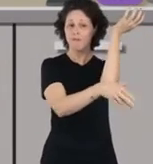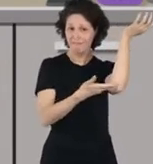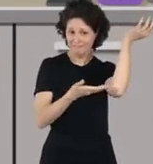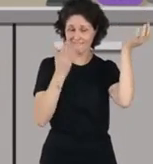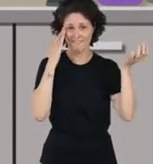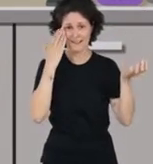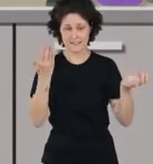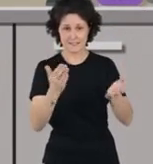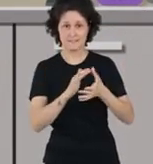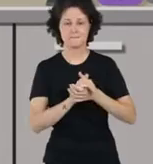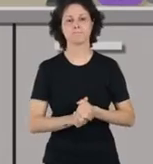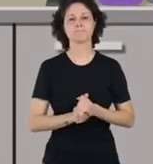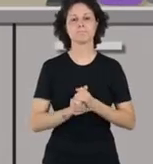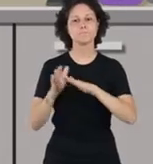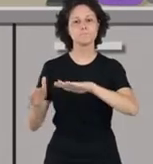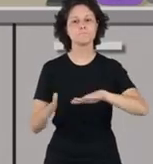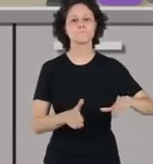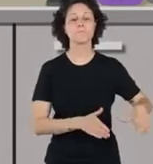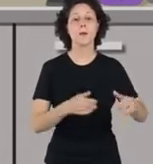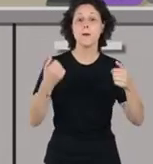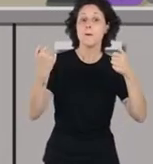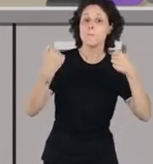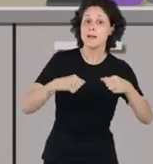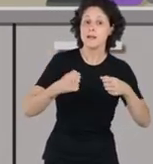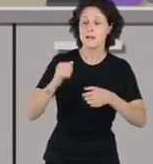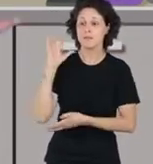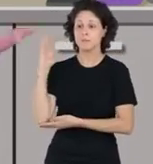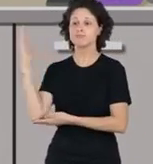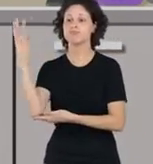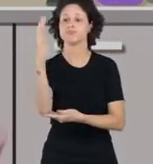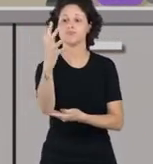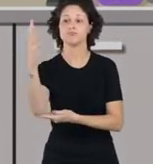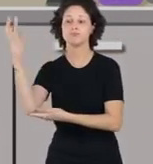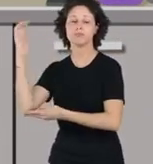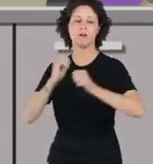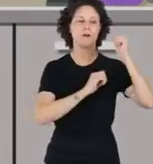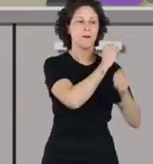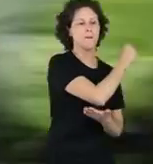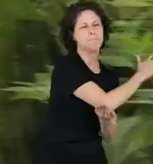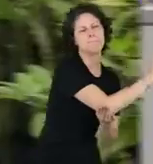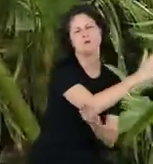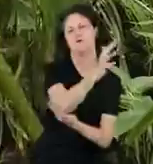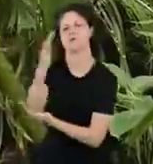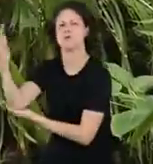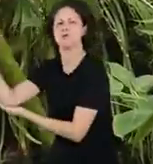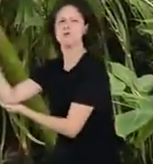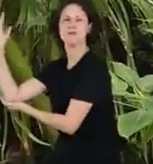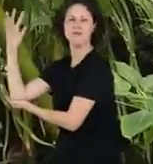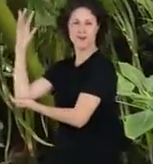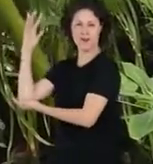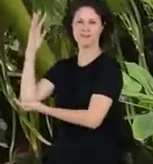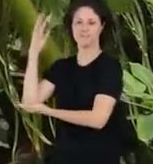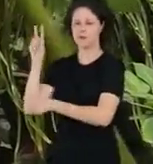com um ambiente equilibrado, o ecossistema pode se desenvolver ao seu máximo, com muitas espécies de seres vivos vivendo ali. Esse ponto